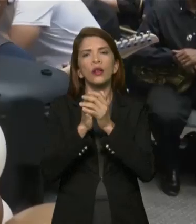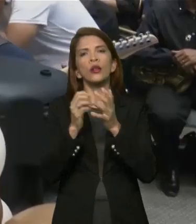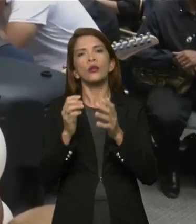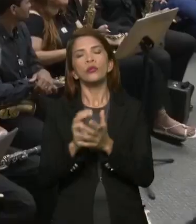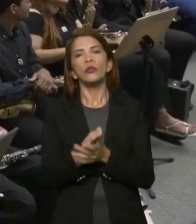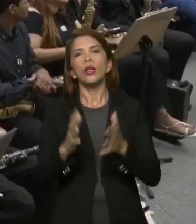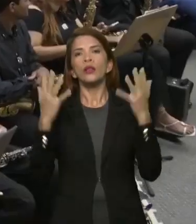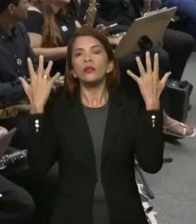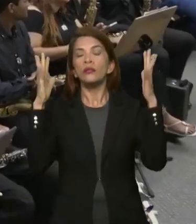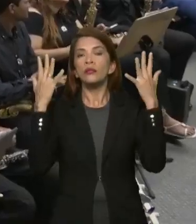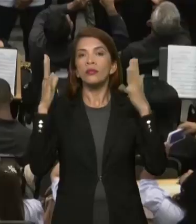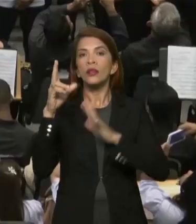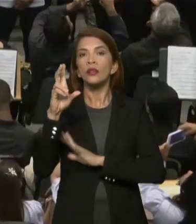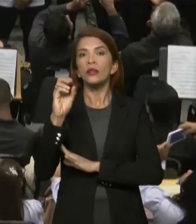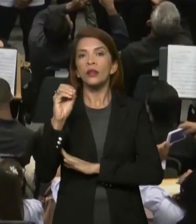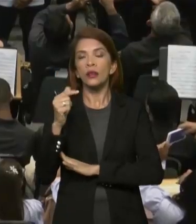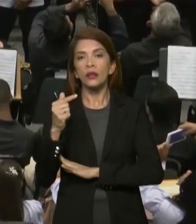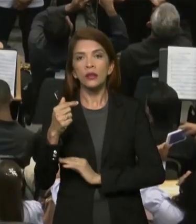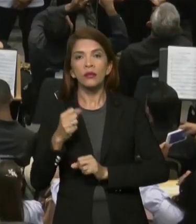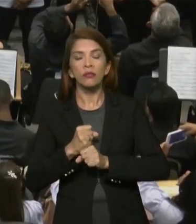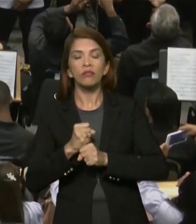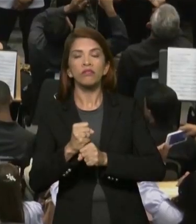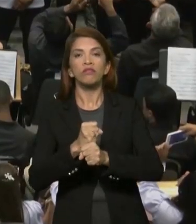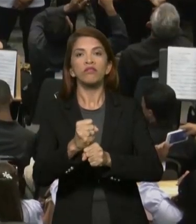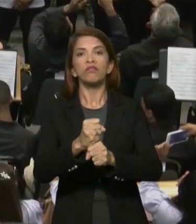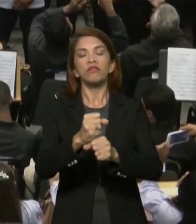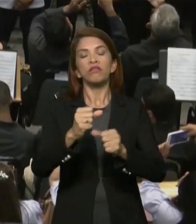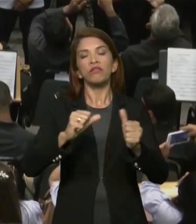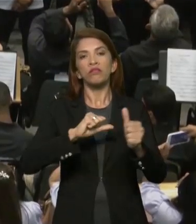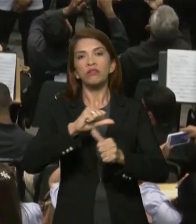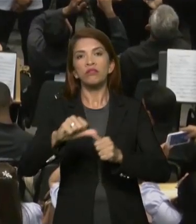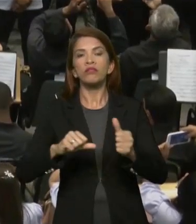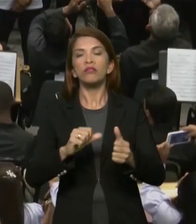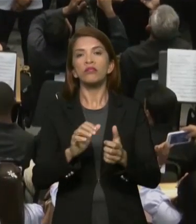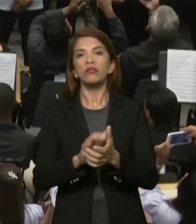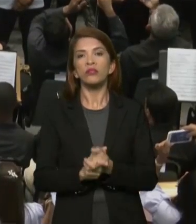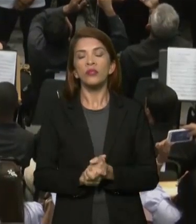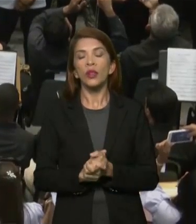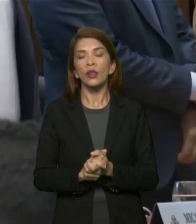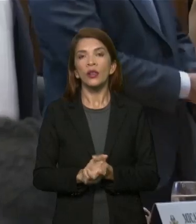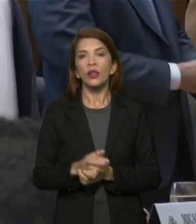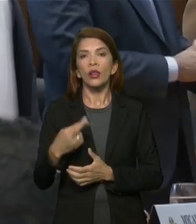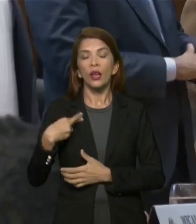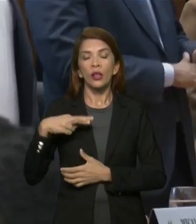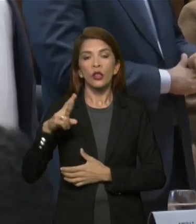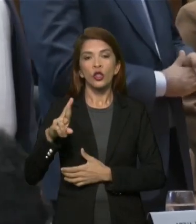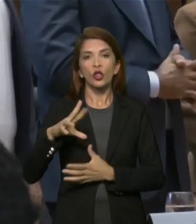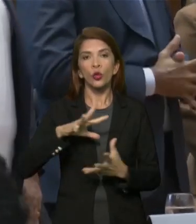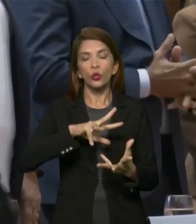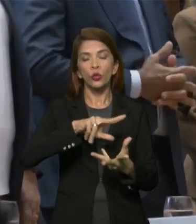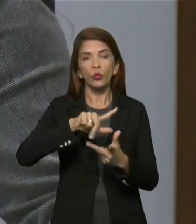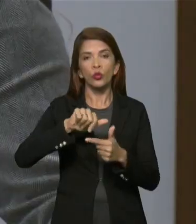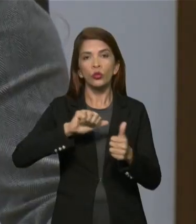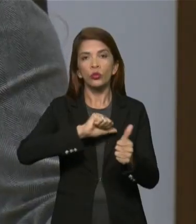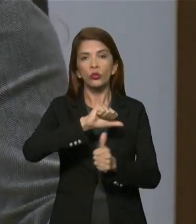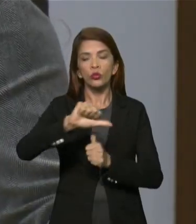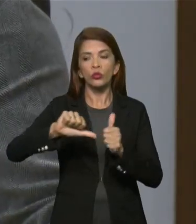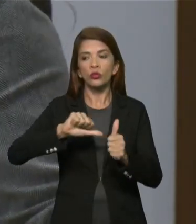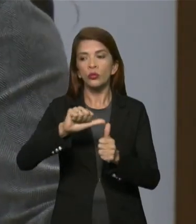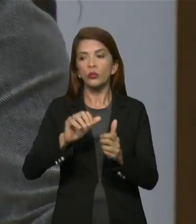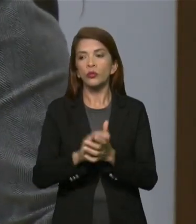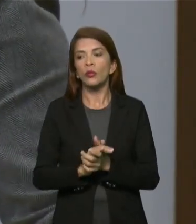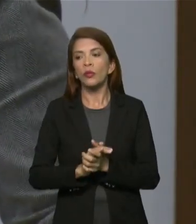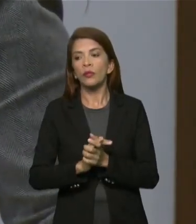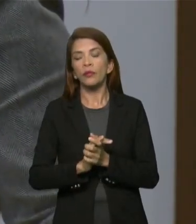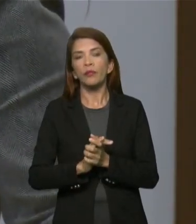507 anos da Reforma, um marco histórico que transformou o cenário religioso mundial. A cerimônia, proposta pela deputada